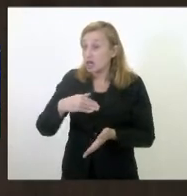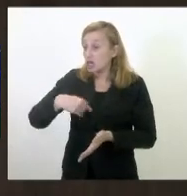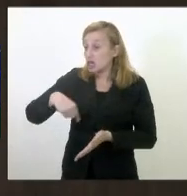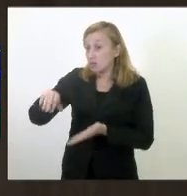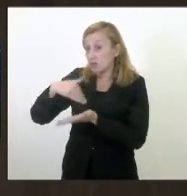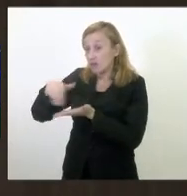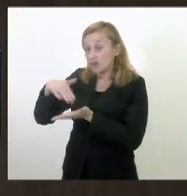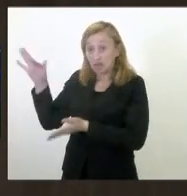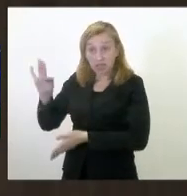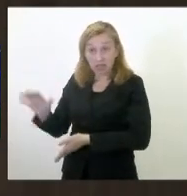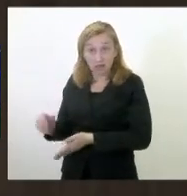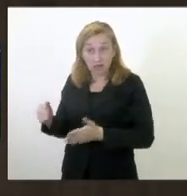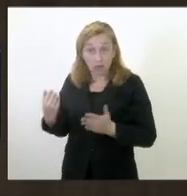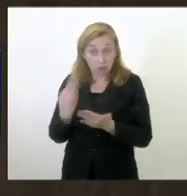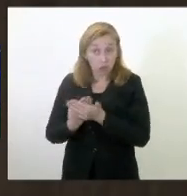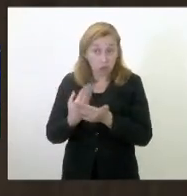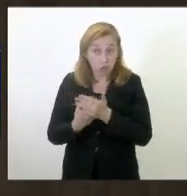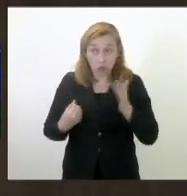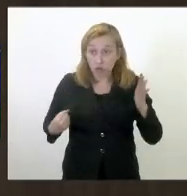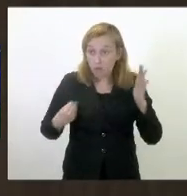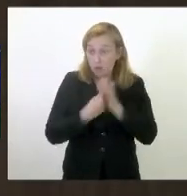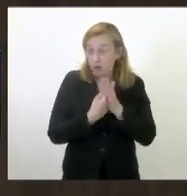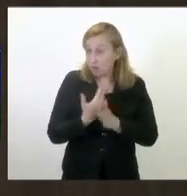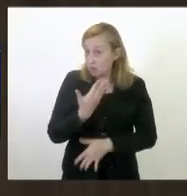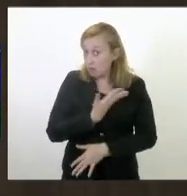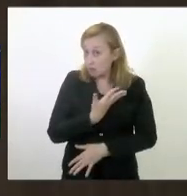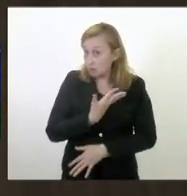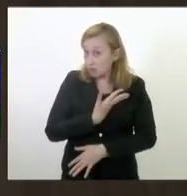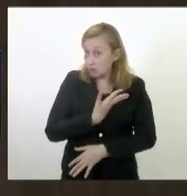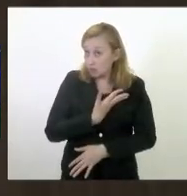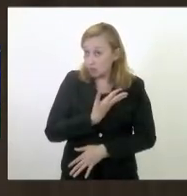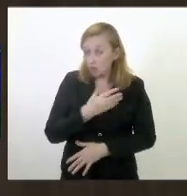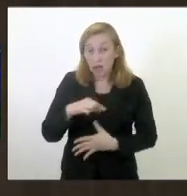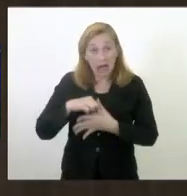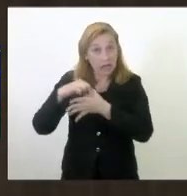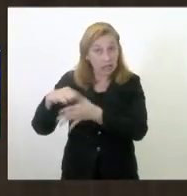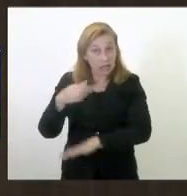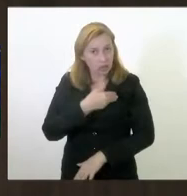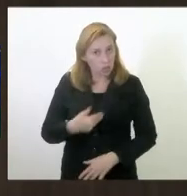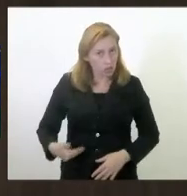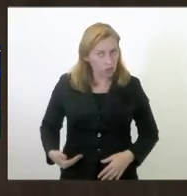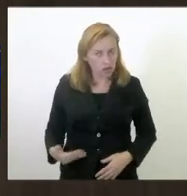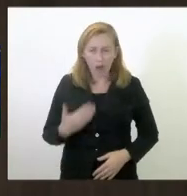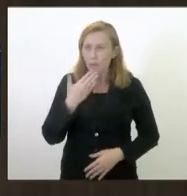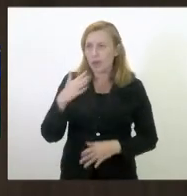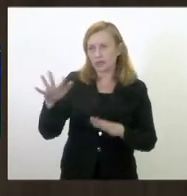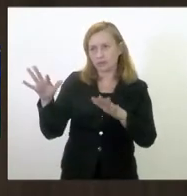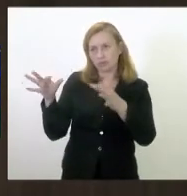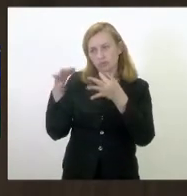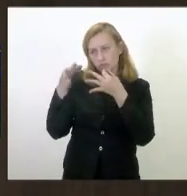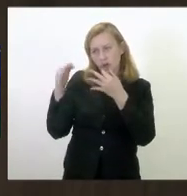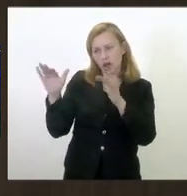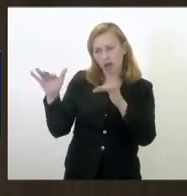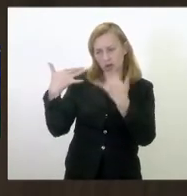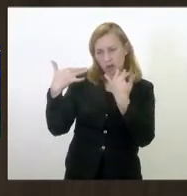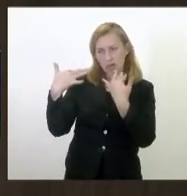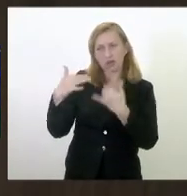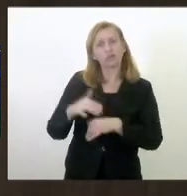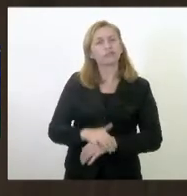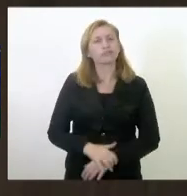fazer um estudo de impacto, meu amigo líder de governo, peço a sua atenção, Márcio